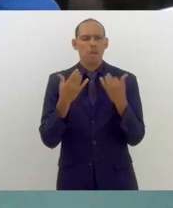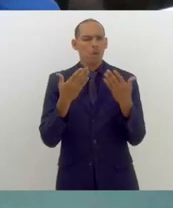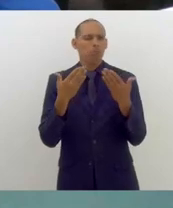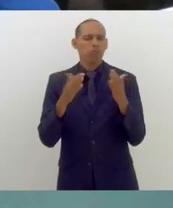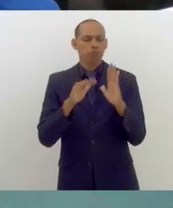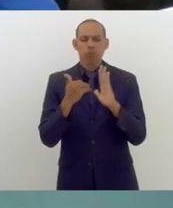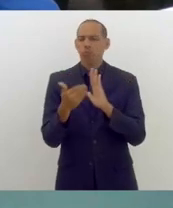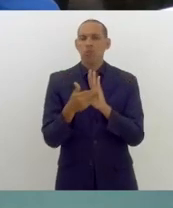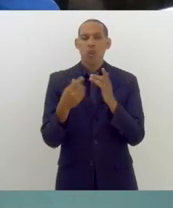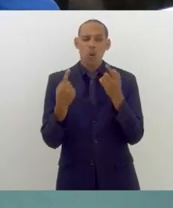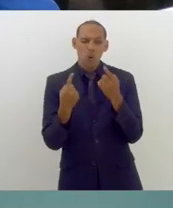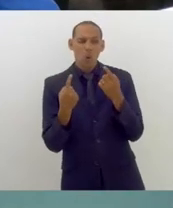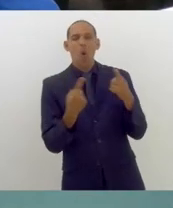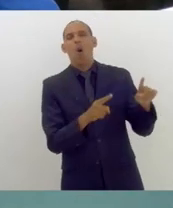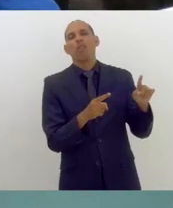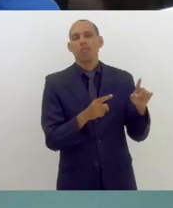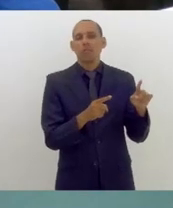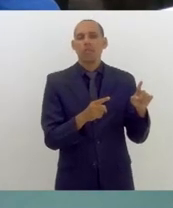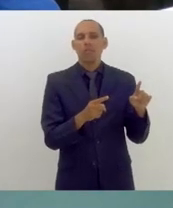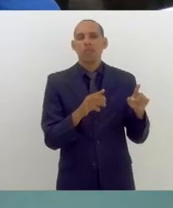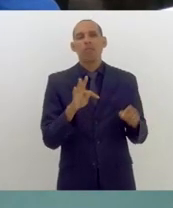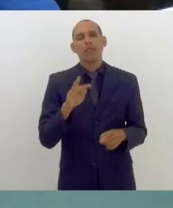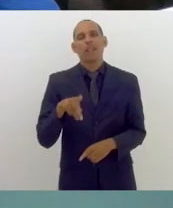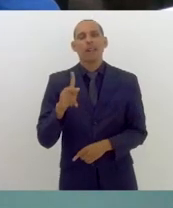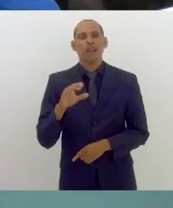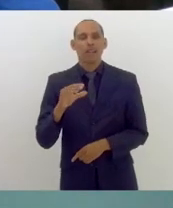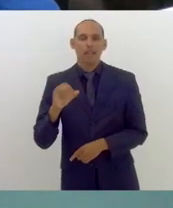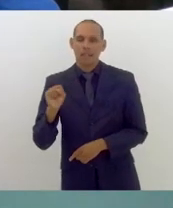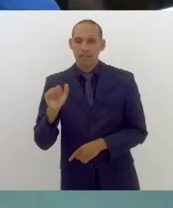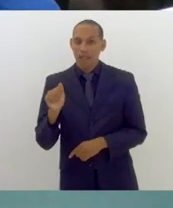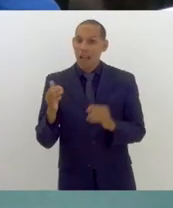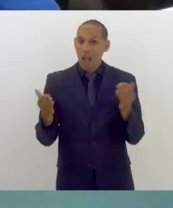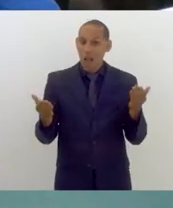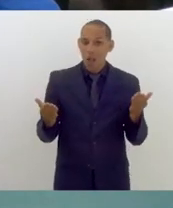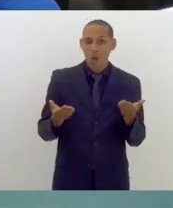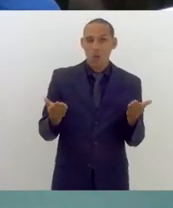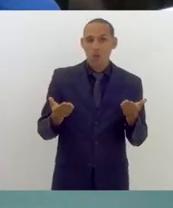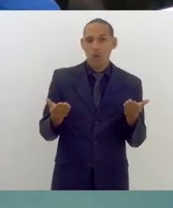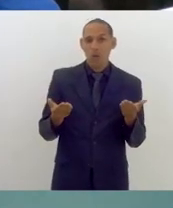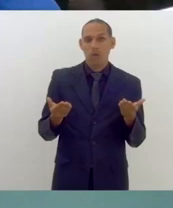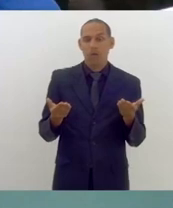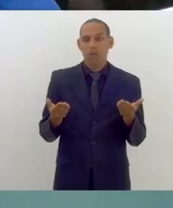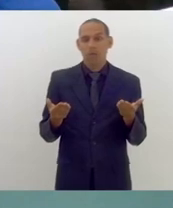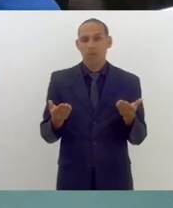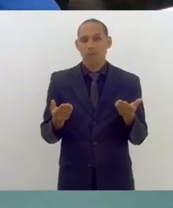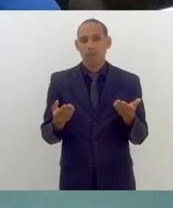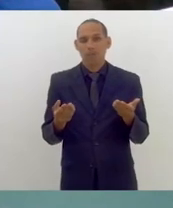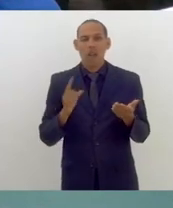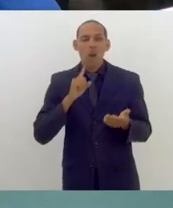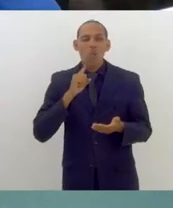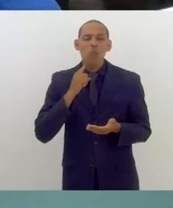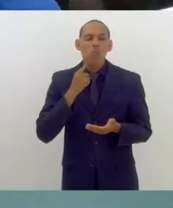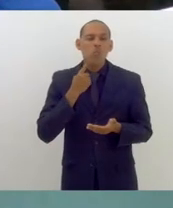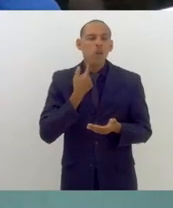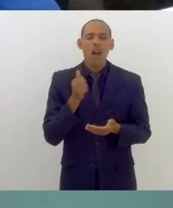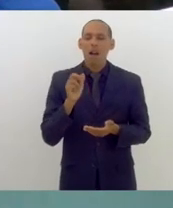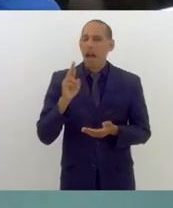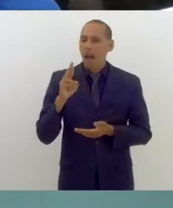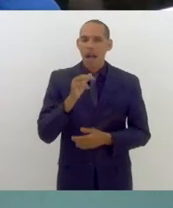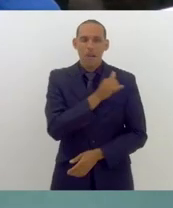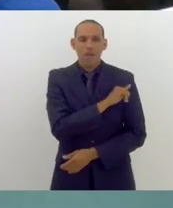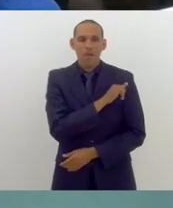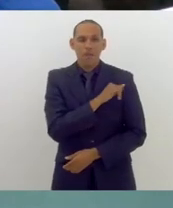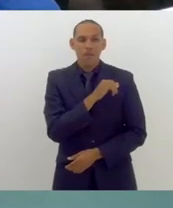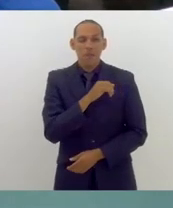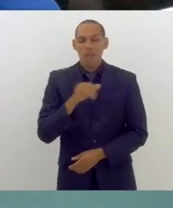públicas contra aquele absurdo foi até ksa tanto é que hoje o maior gerador de poluição do ar do município de